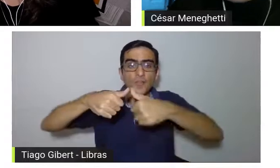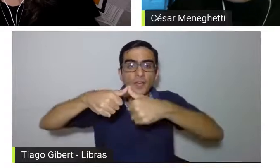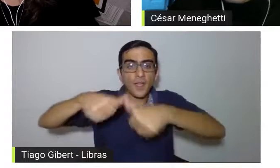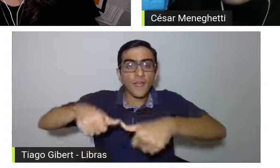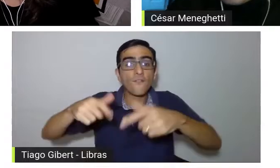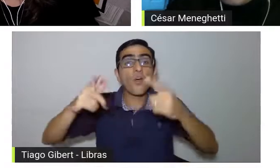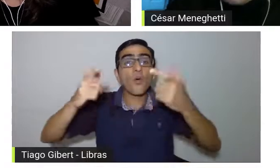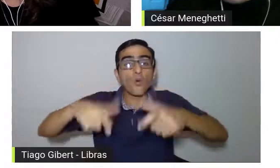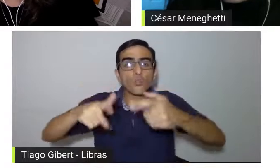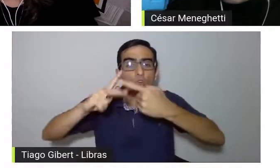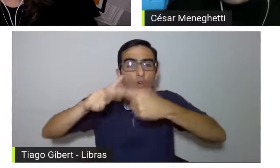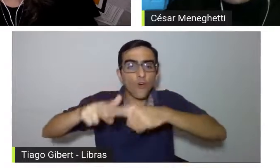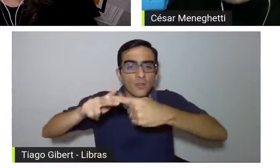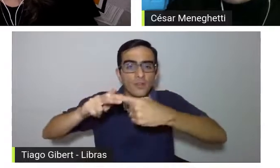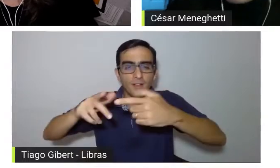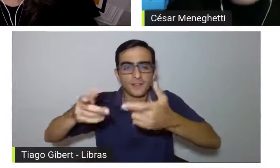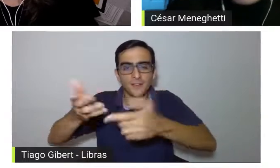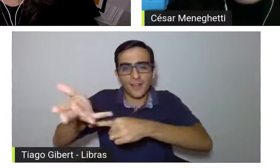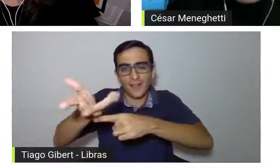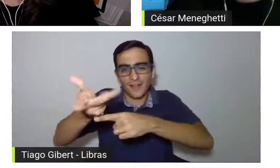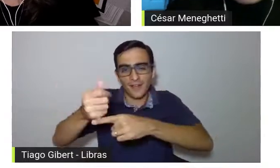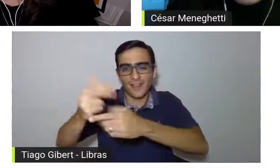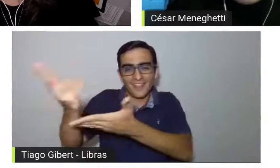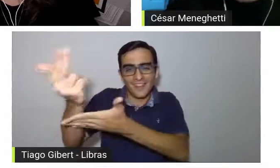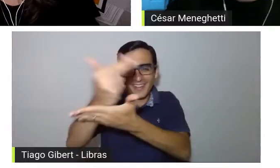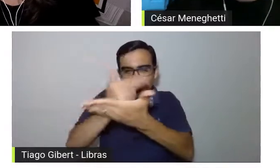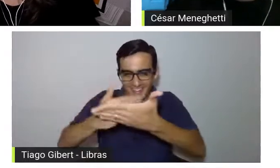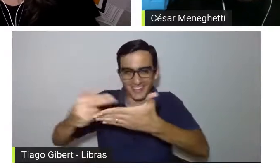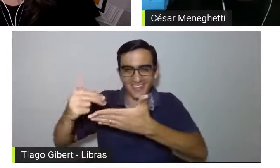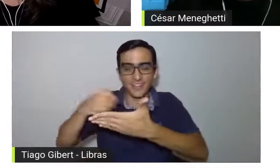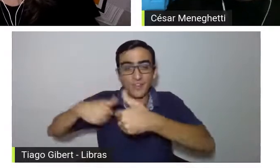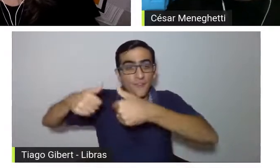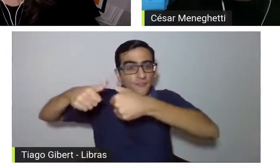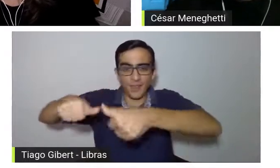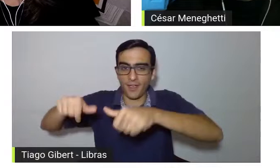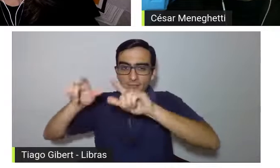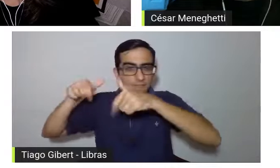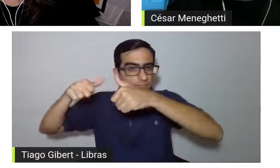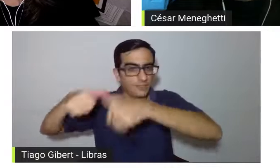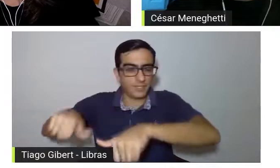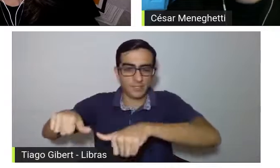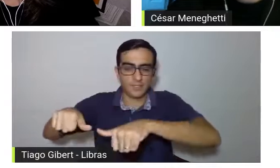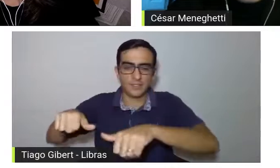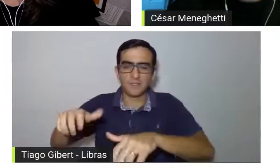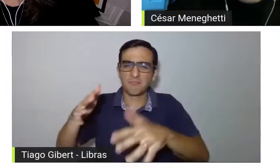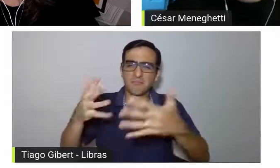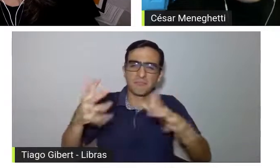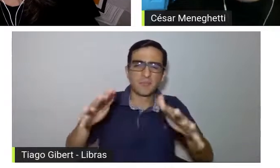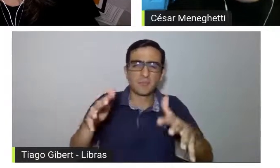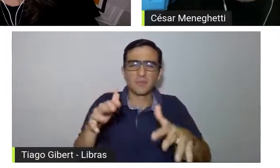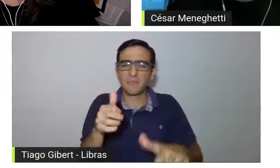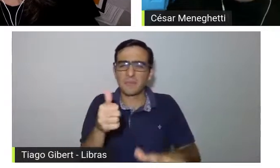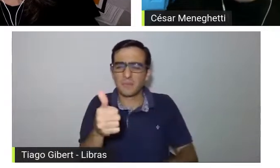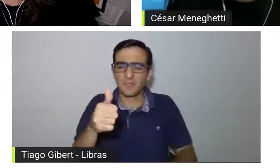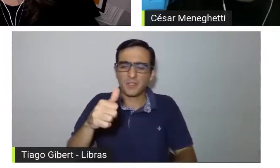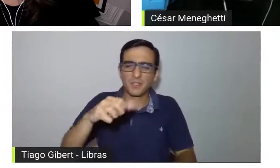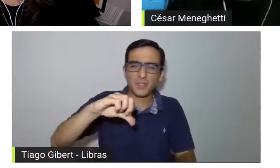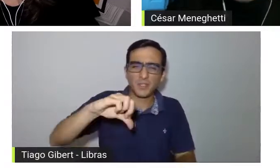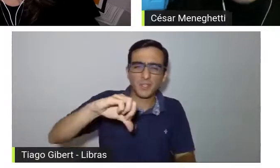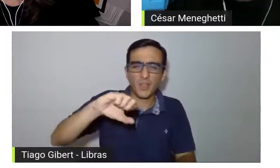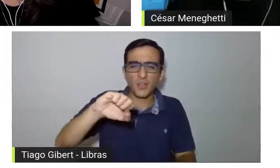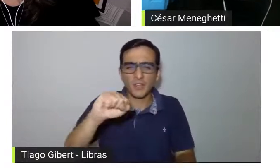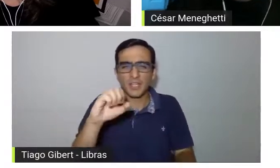gostava muito. Mas, assim, eu achava que, naquela época, final dos 80, anos 80, na verdade, dos anos